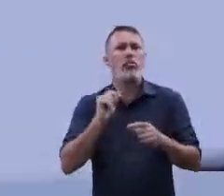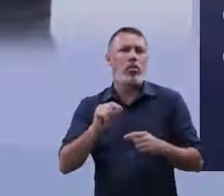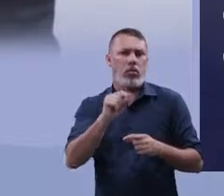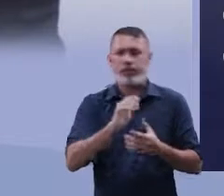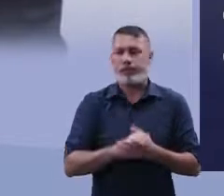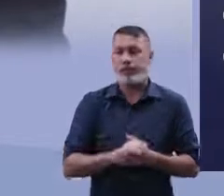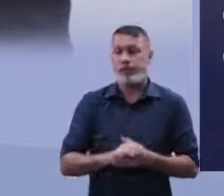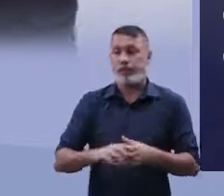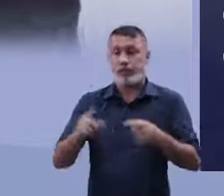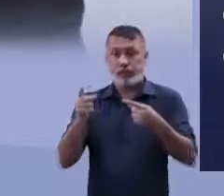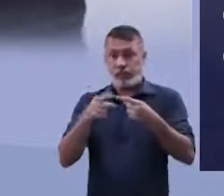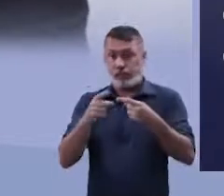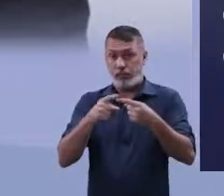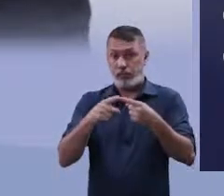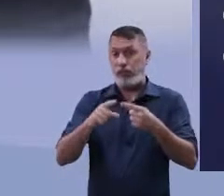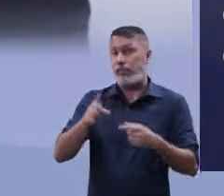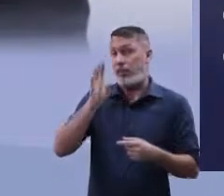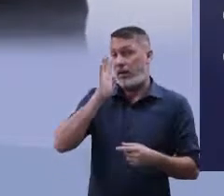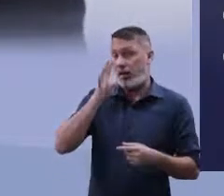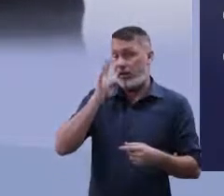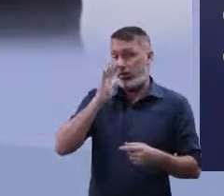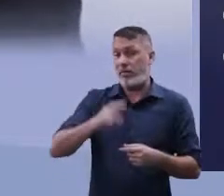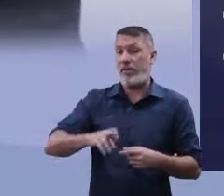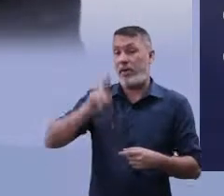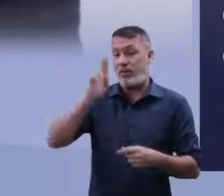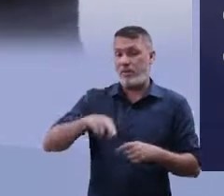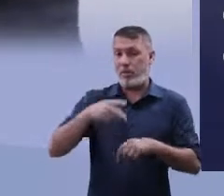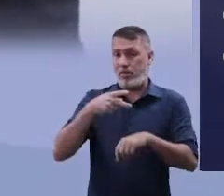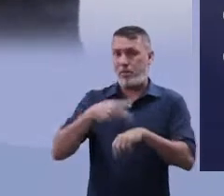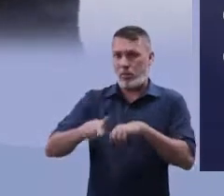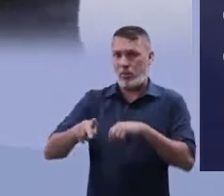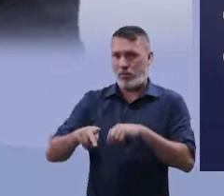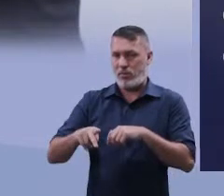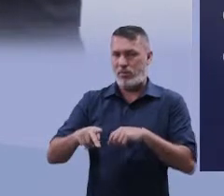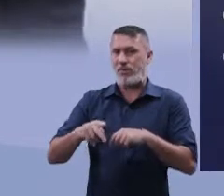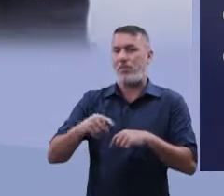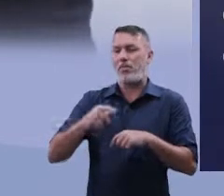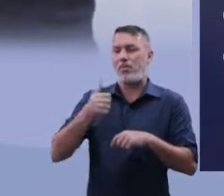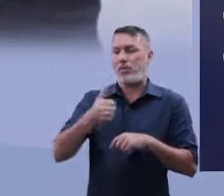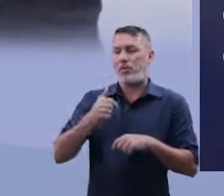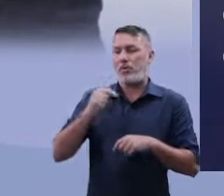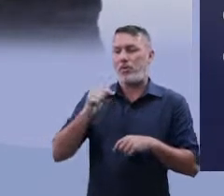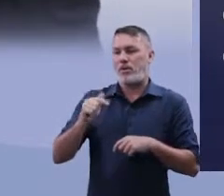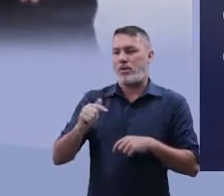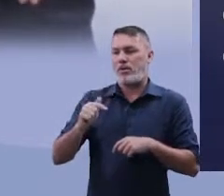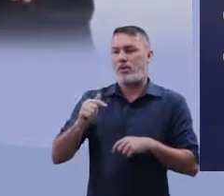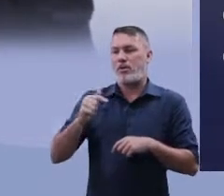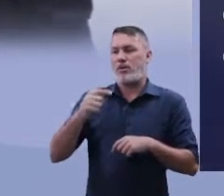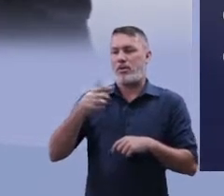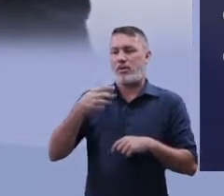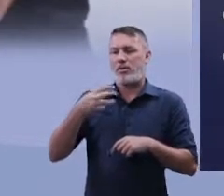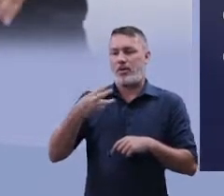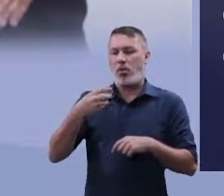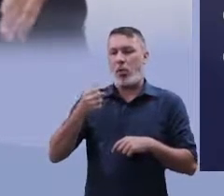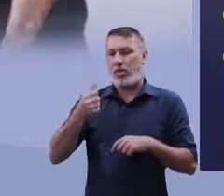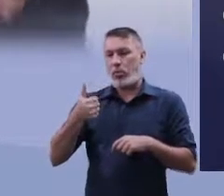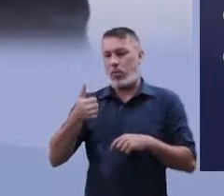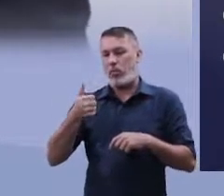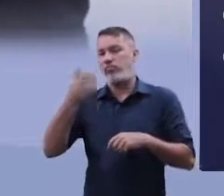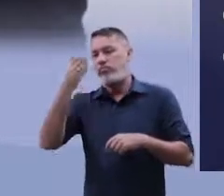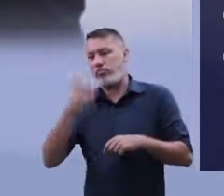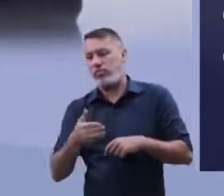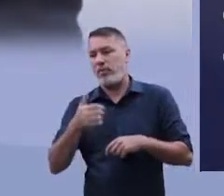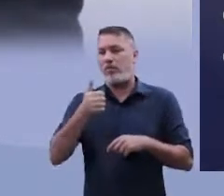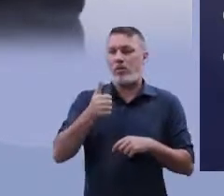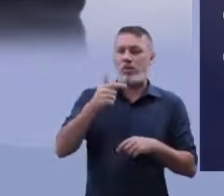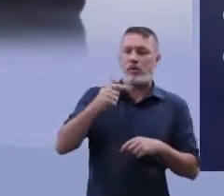Na Crítica da Razão Pura, que é essa obra importantíssima, que tem, né, uma primeira edição em 1781, depois Kant corrige algumas questões